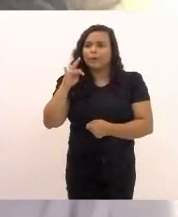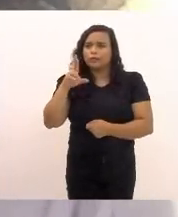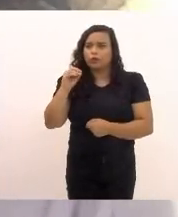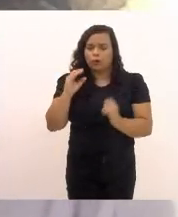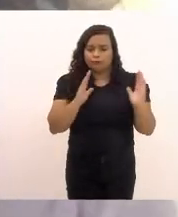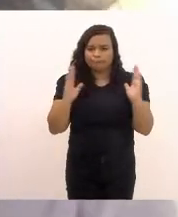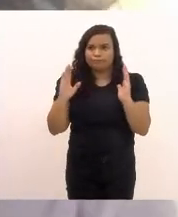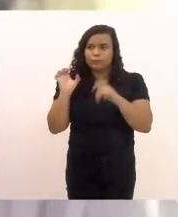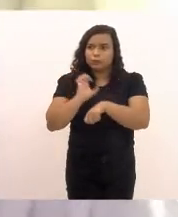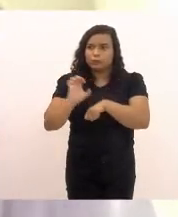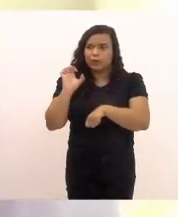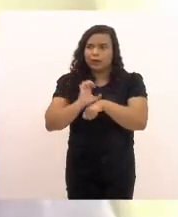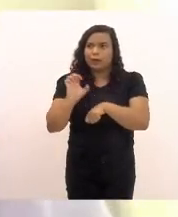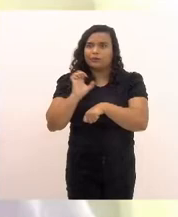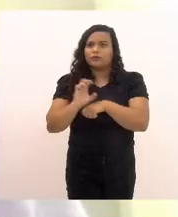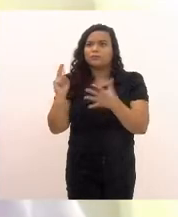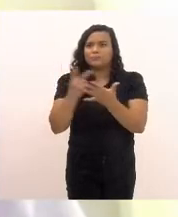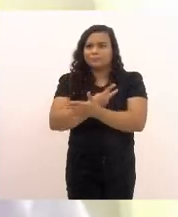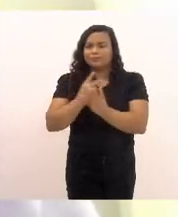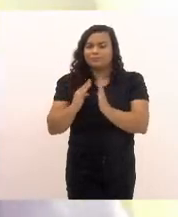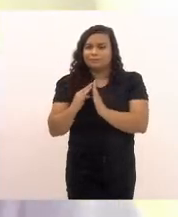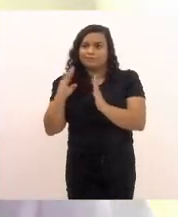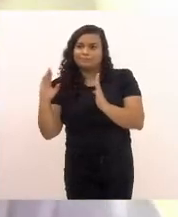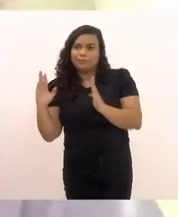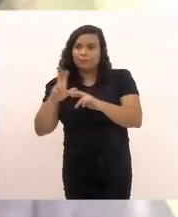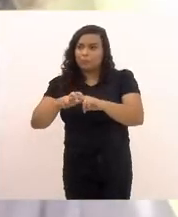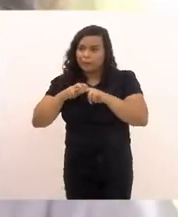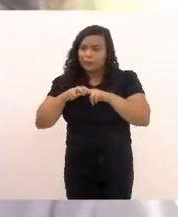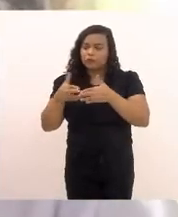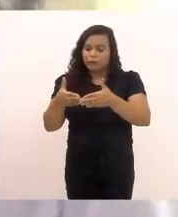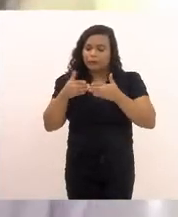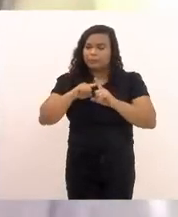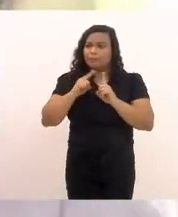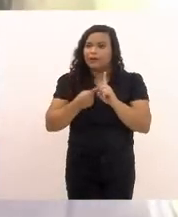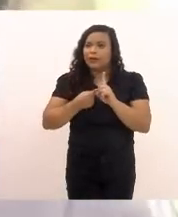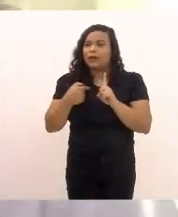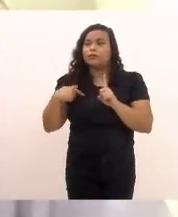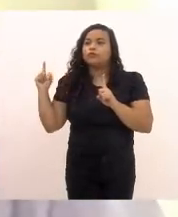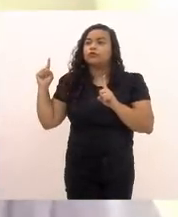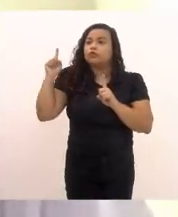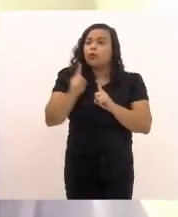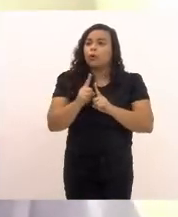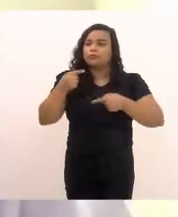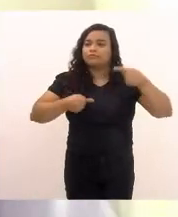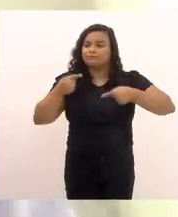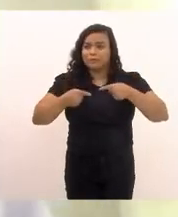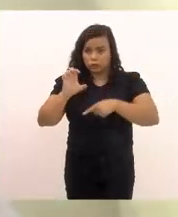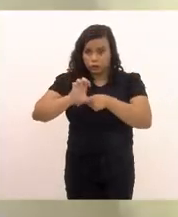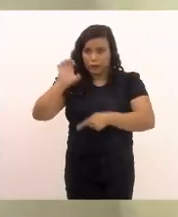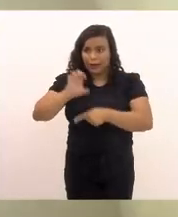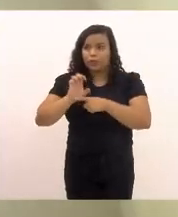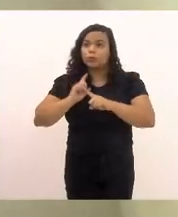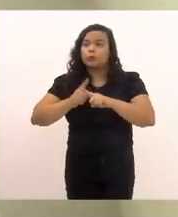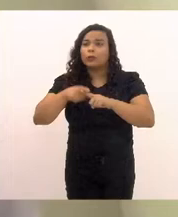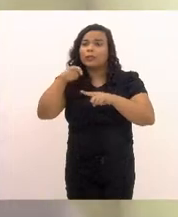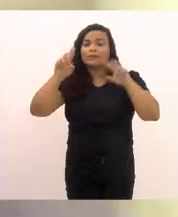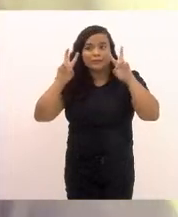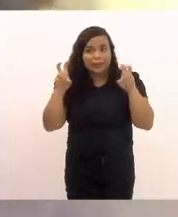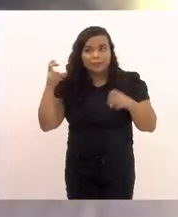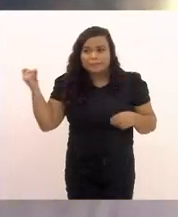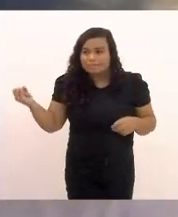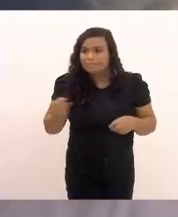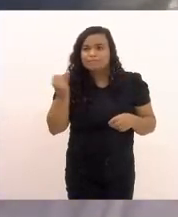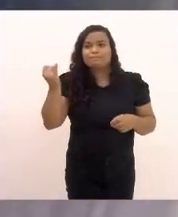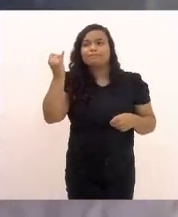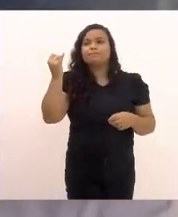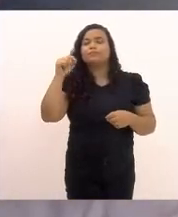maternidade. Então, decidimos trazer aqui essa discussão para o nosso Estado, até porque esse tema, essa matéria, já é algo